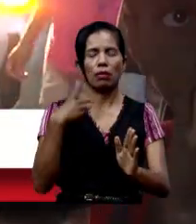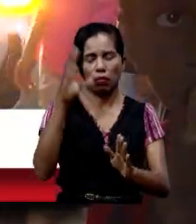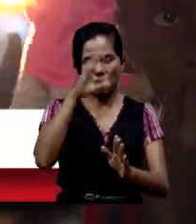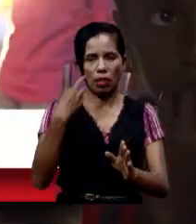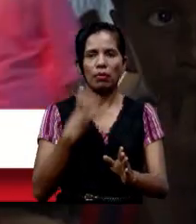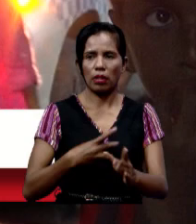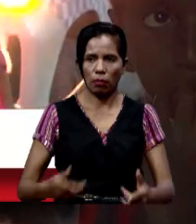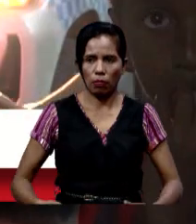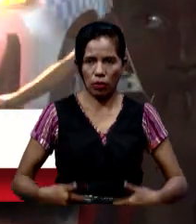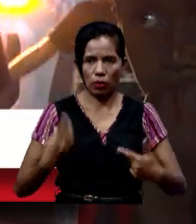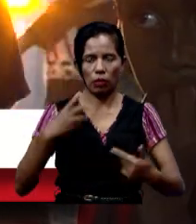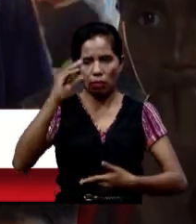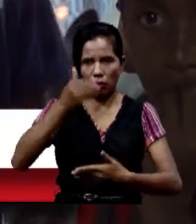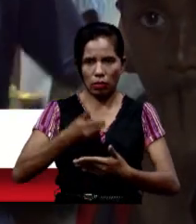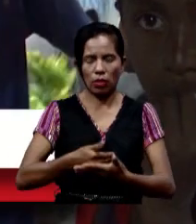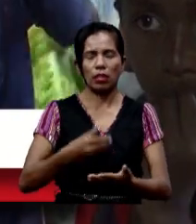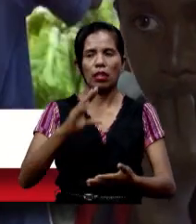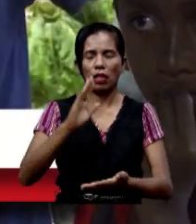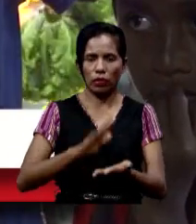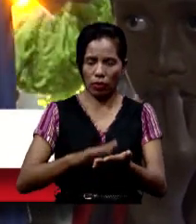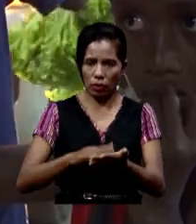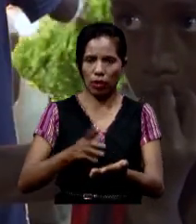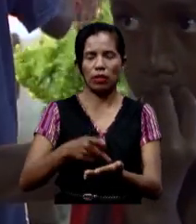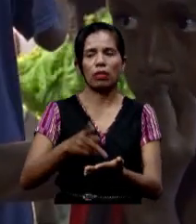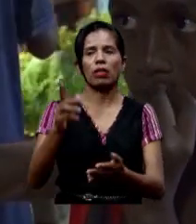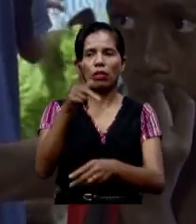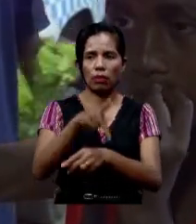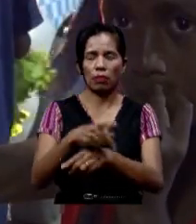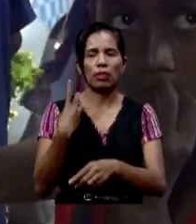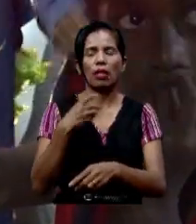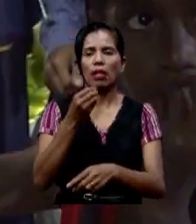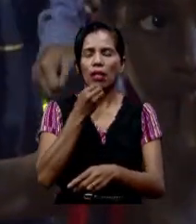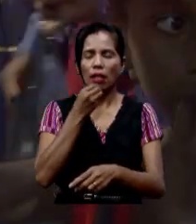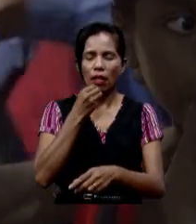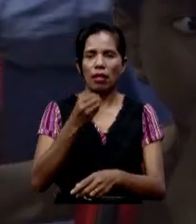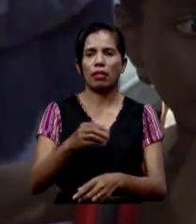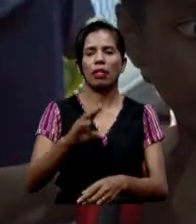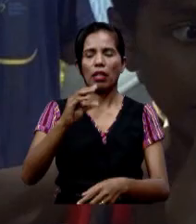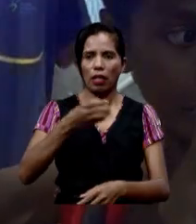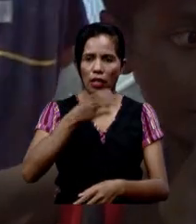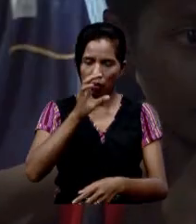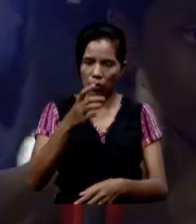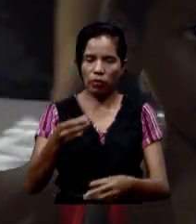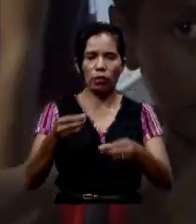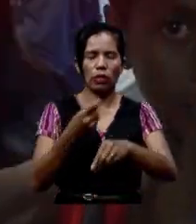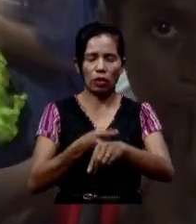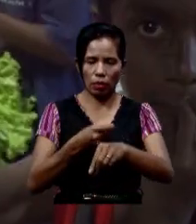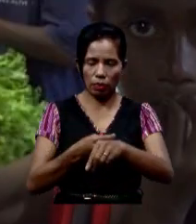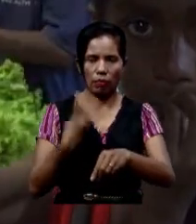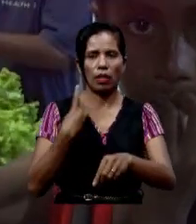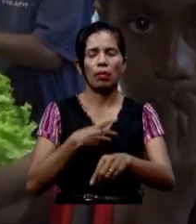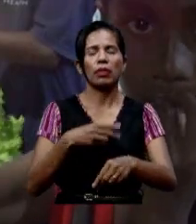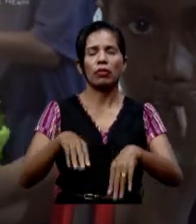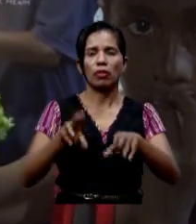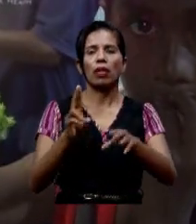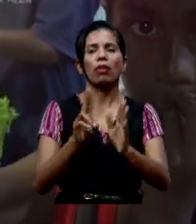Morris. Asa mi no wan sira skola ba ami ni lorong kalami atu hang hemu. Anta imi la be fo tempo ba ami atu fam ora sida rua anta mi no wan